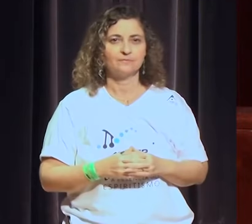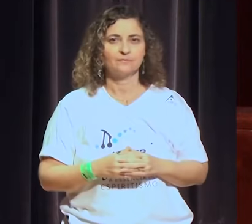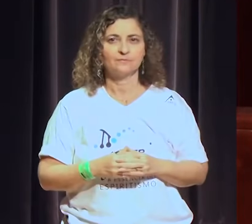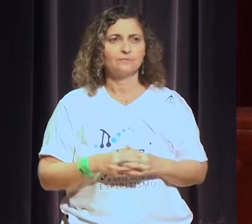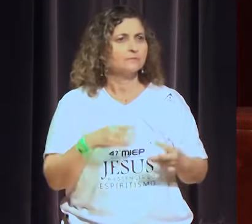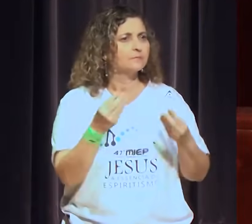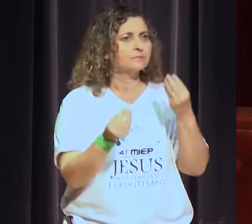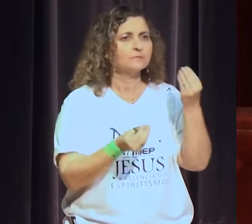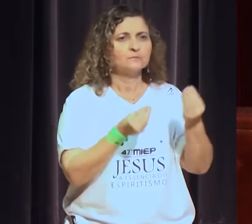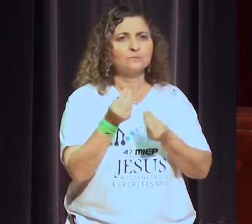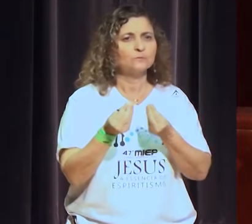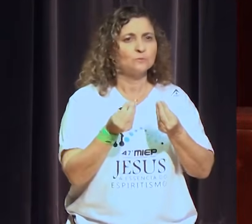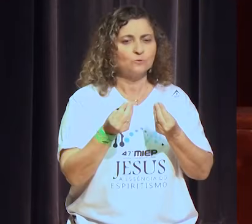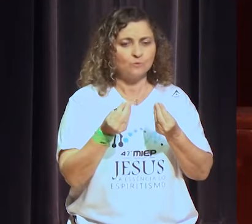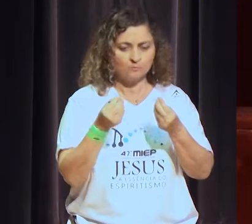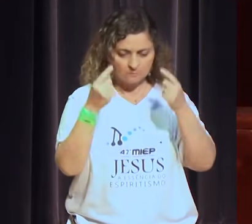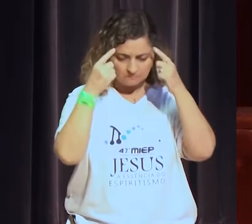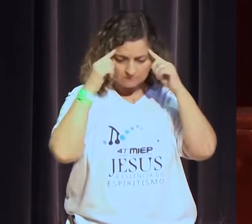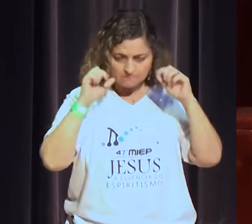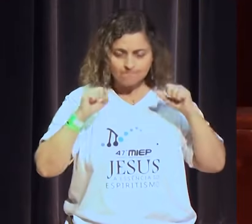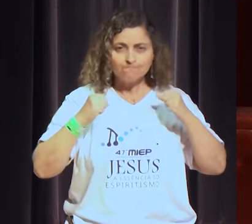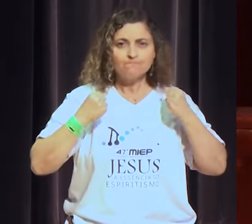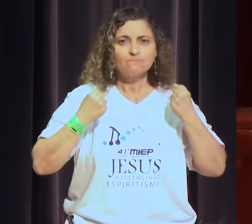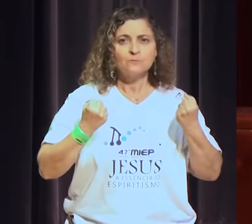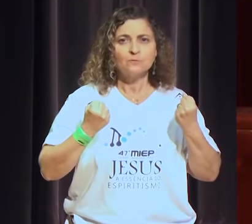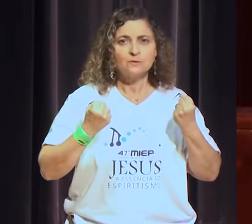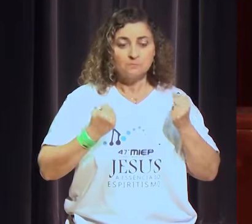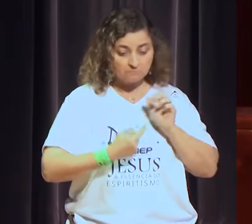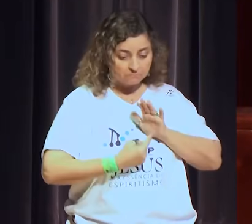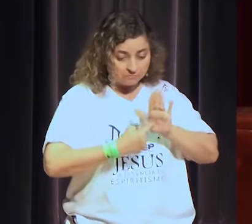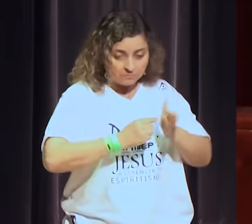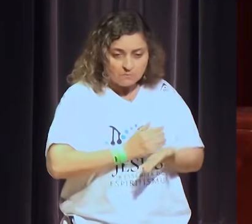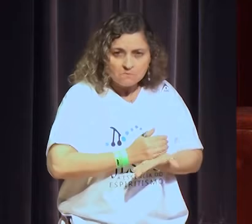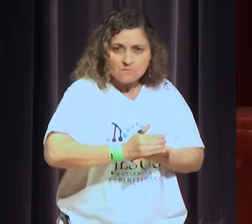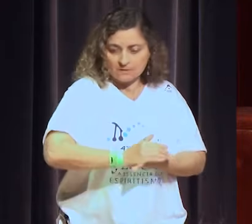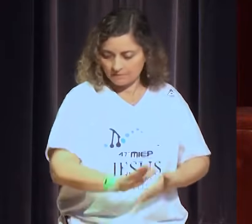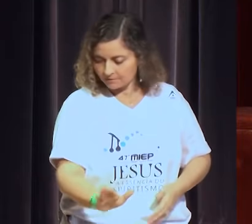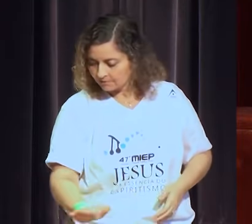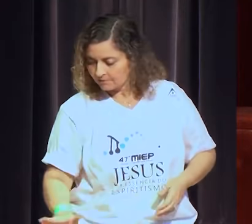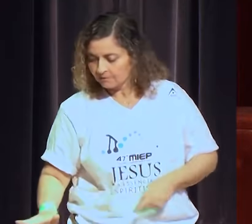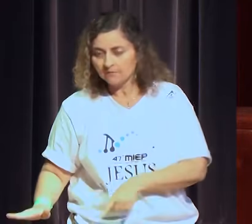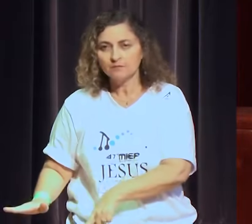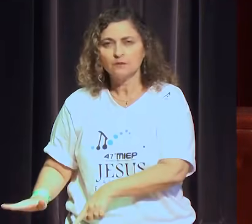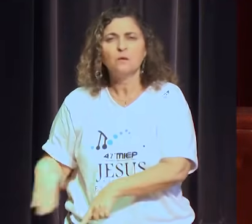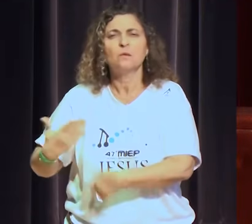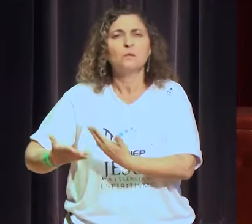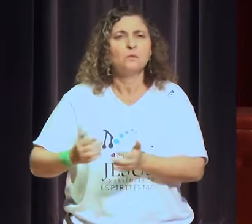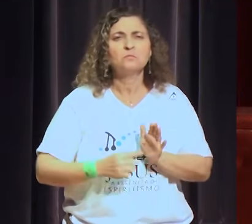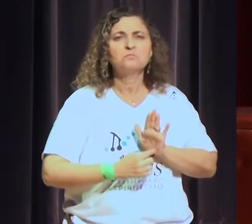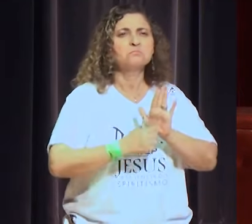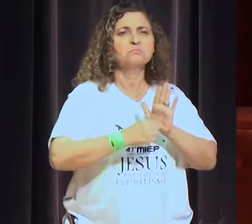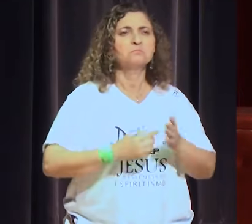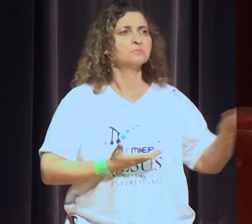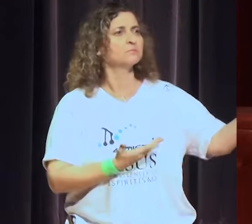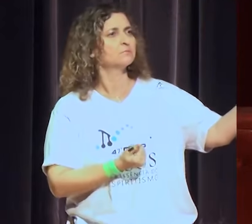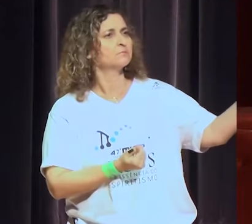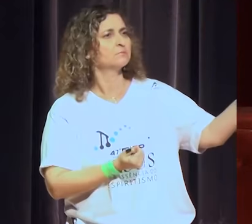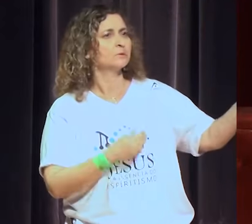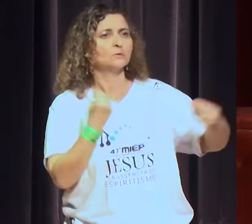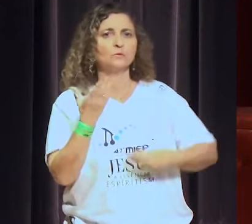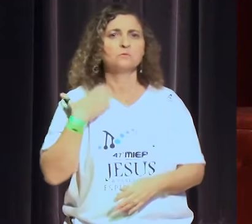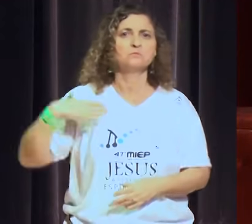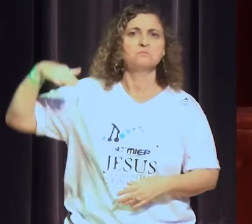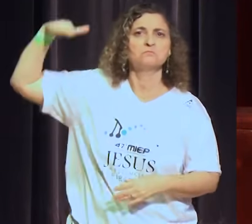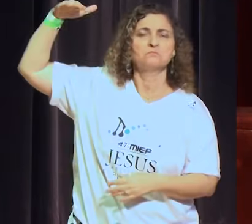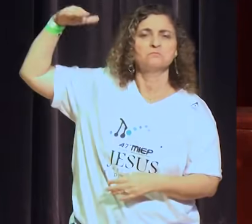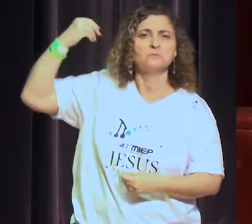Como que essa capacidade psíquica se expressa numa criança? Como que ela se expressa num adolescente? Como que ela se expressa num